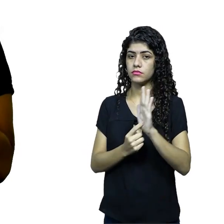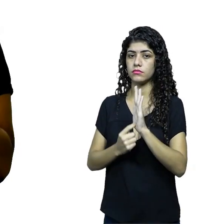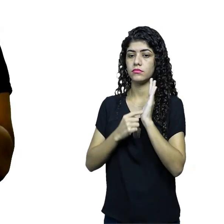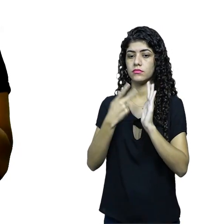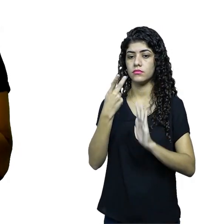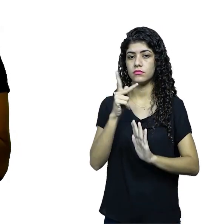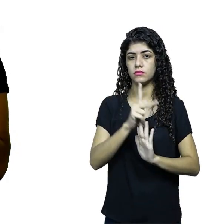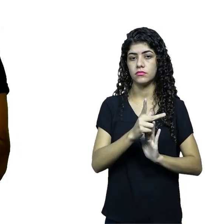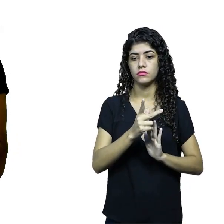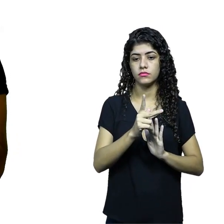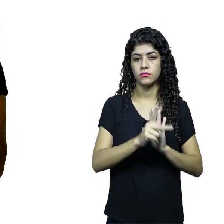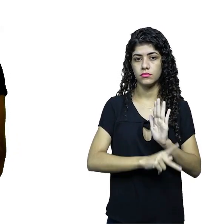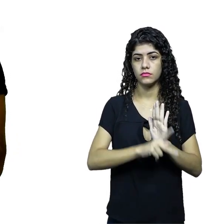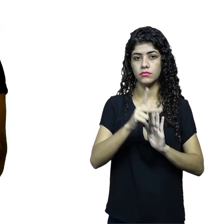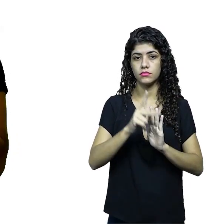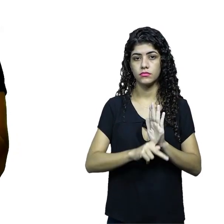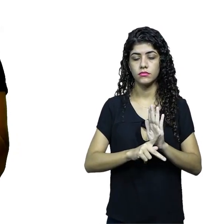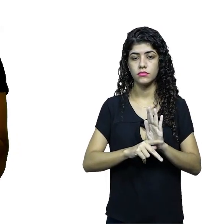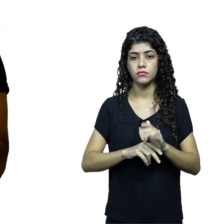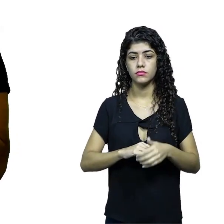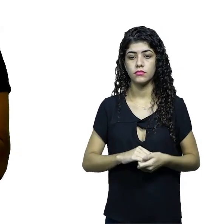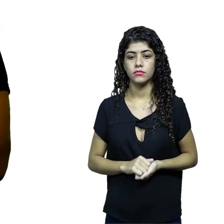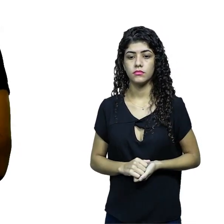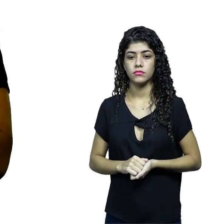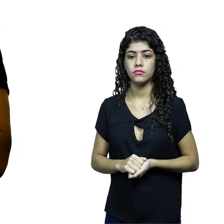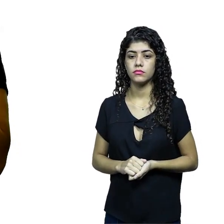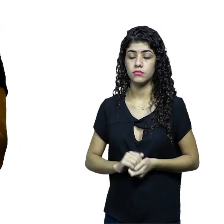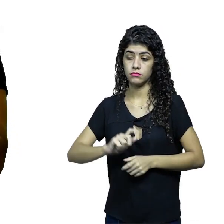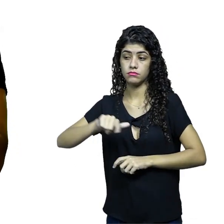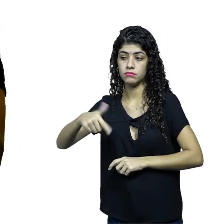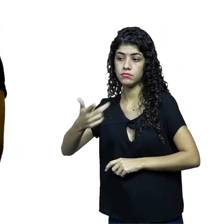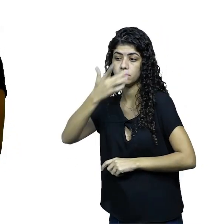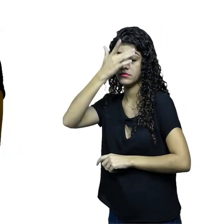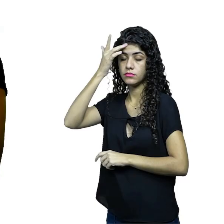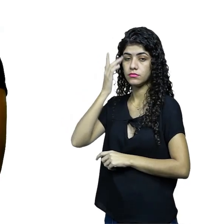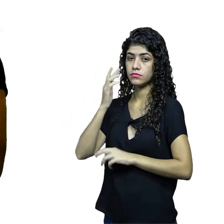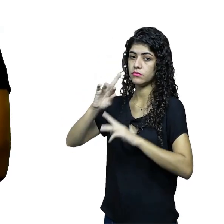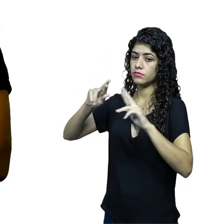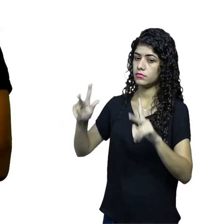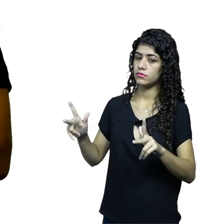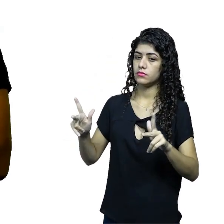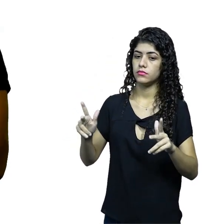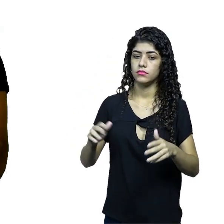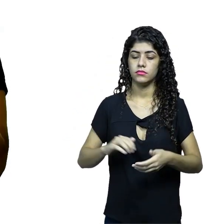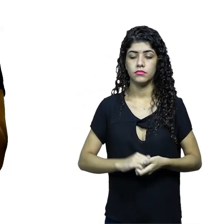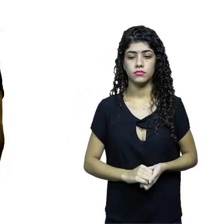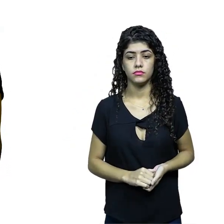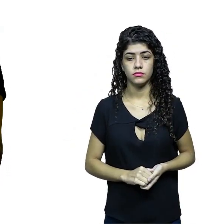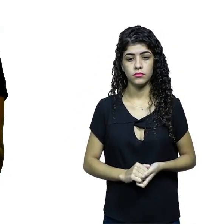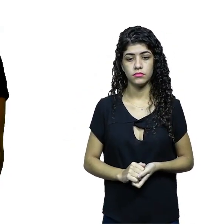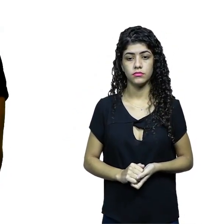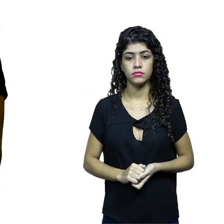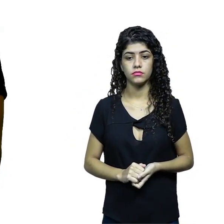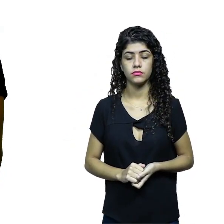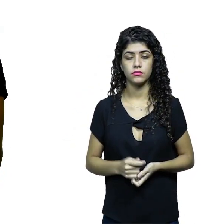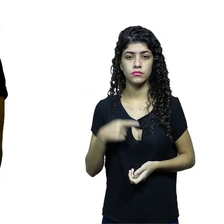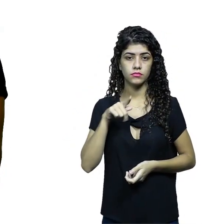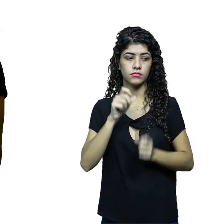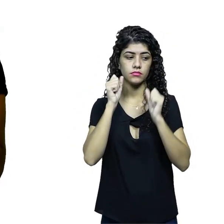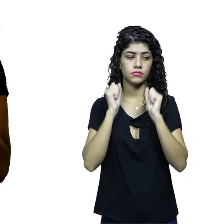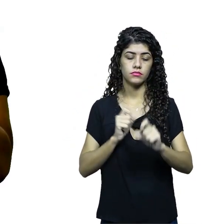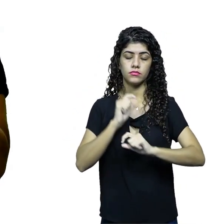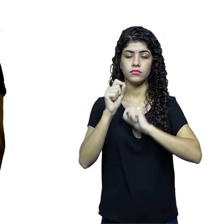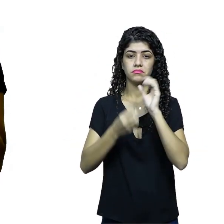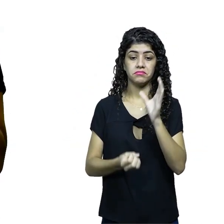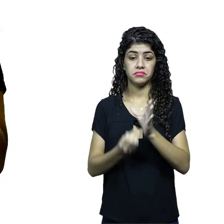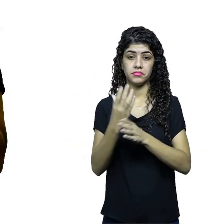for apresentar seu projeto para um interlocutor diferente, ou um edital, ou um fundo, ou